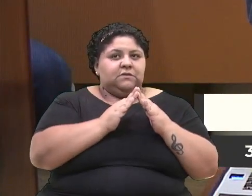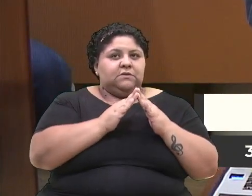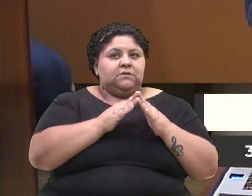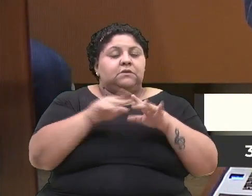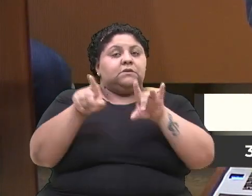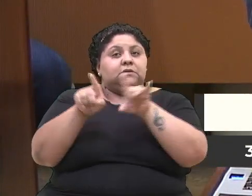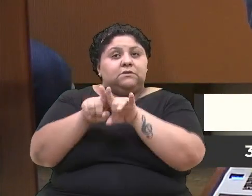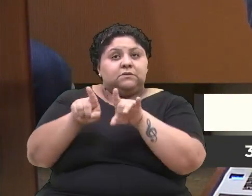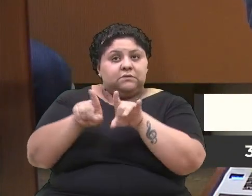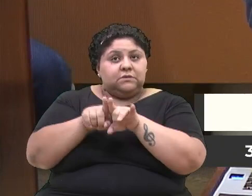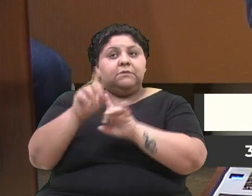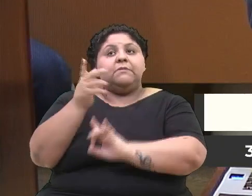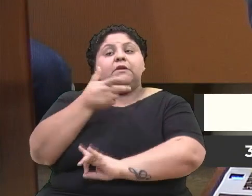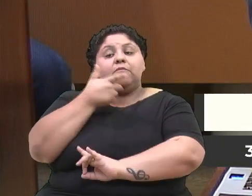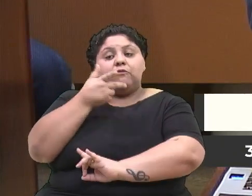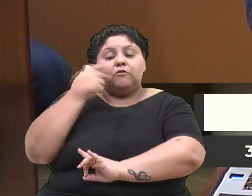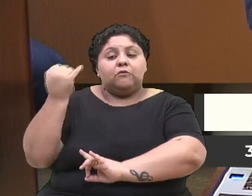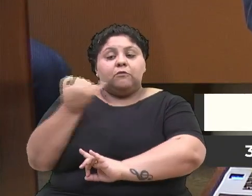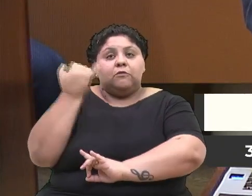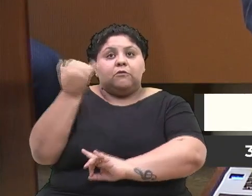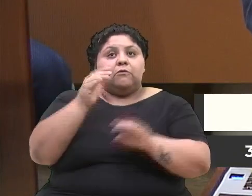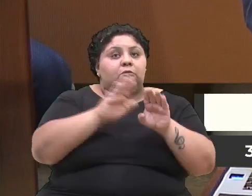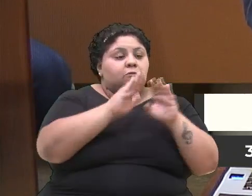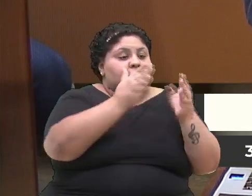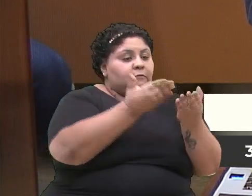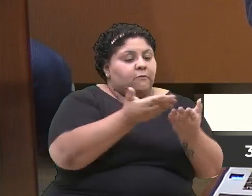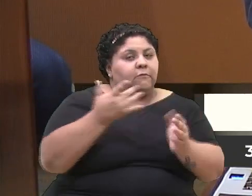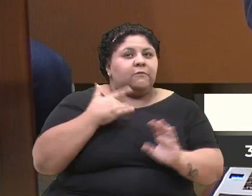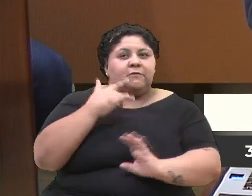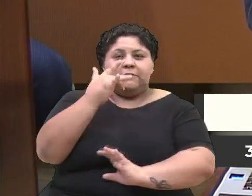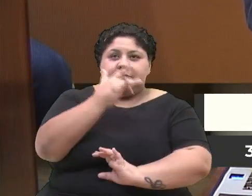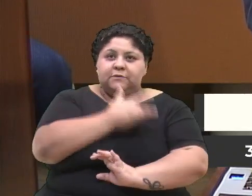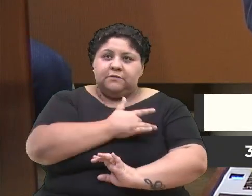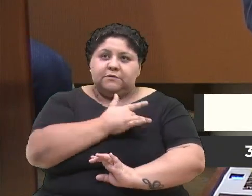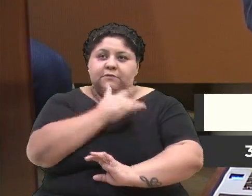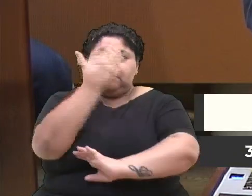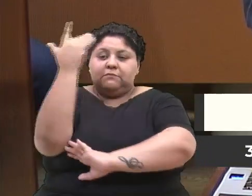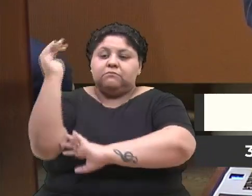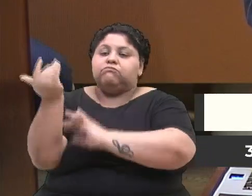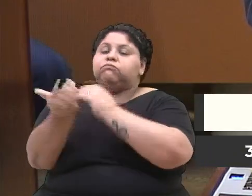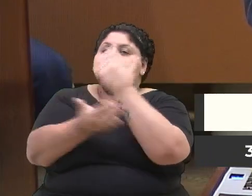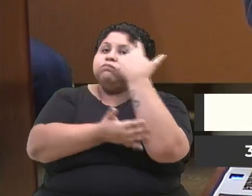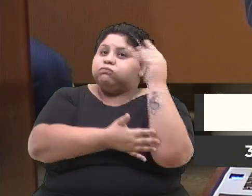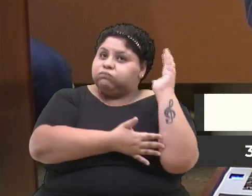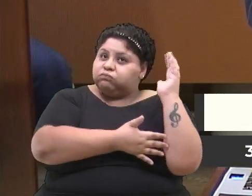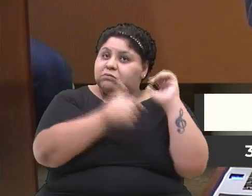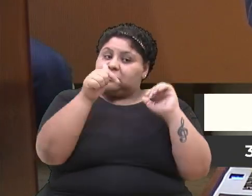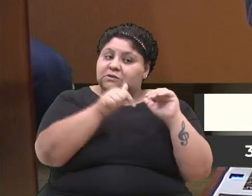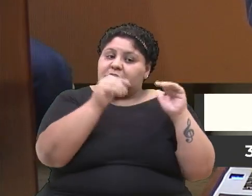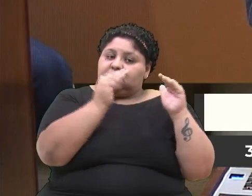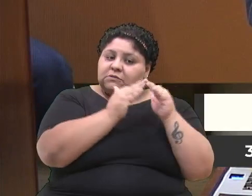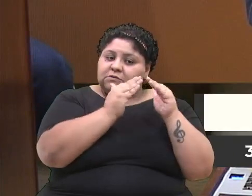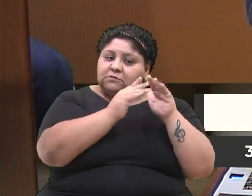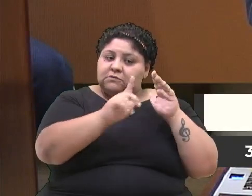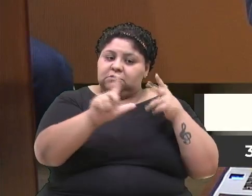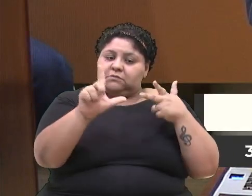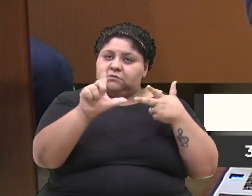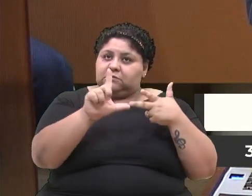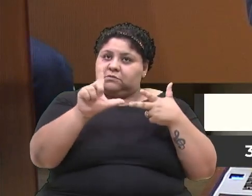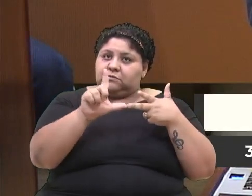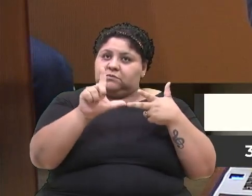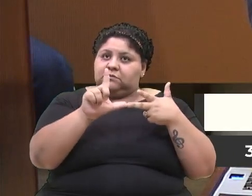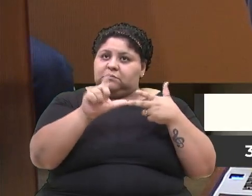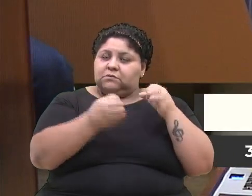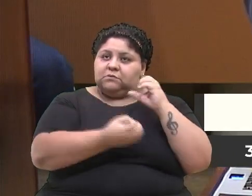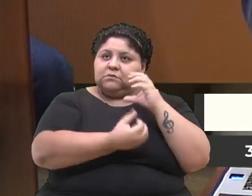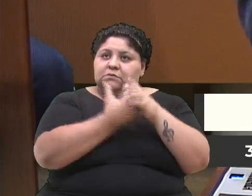também vale relatar que a Comissão de Saúde e Meio Ambiente desta Casa Legislativa emitiu